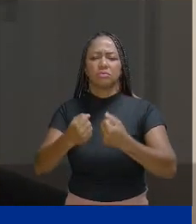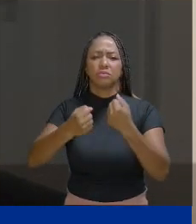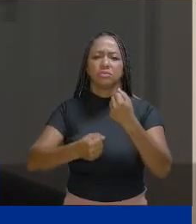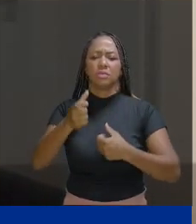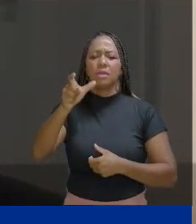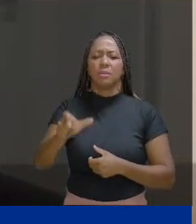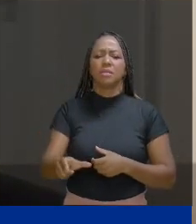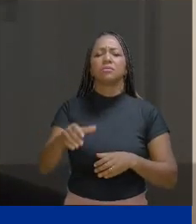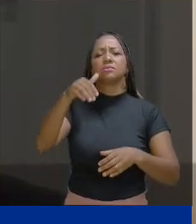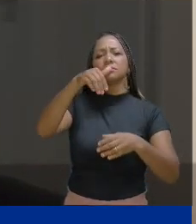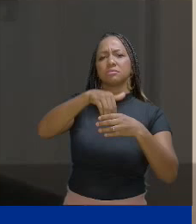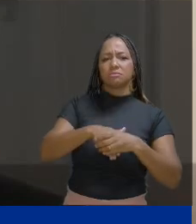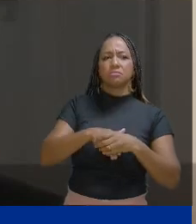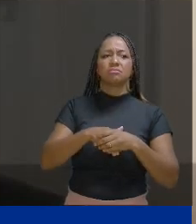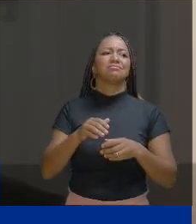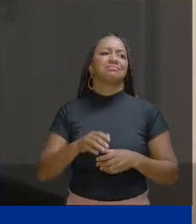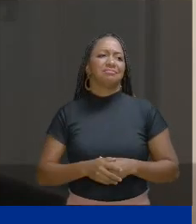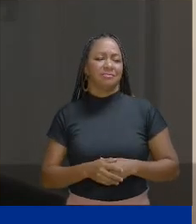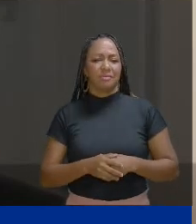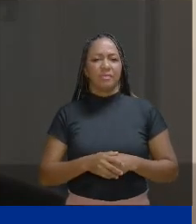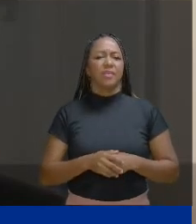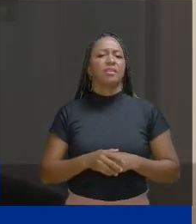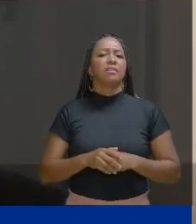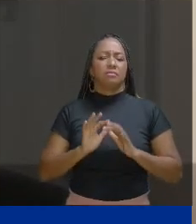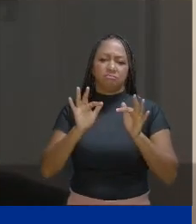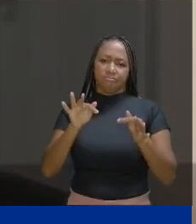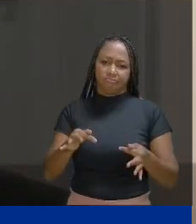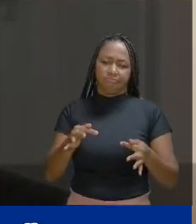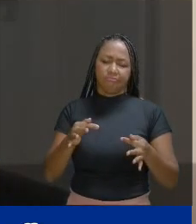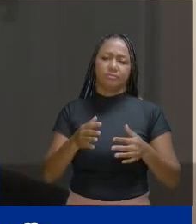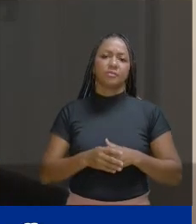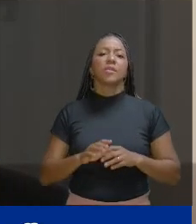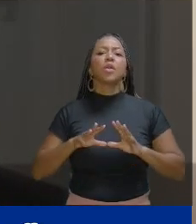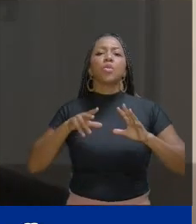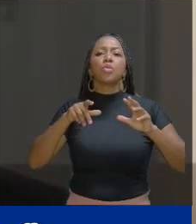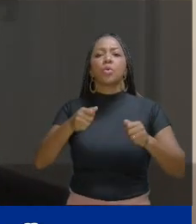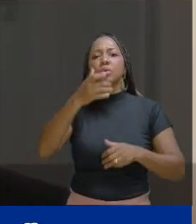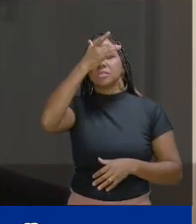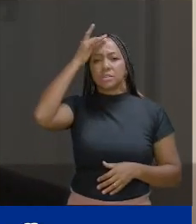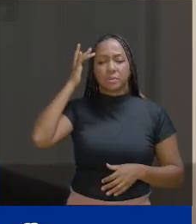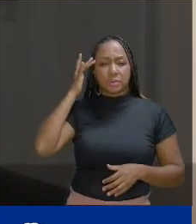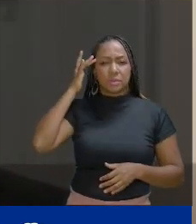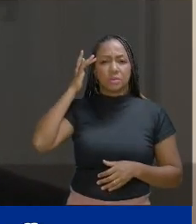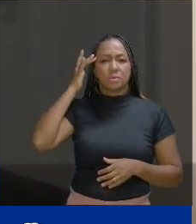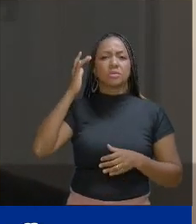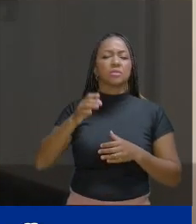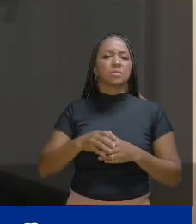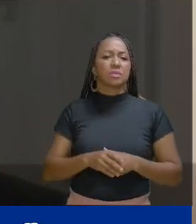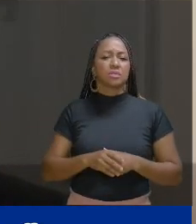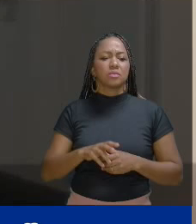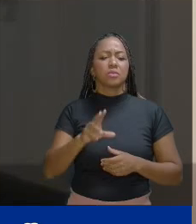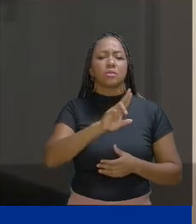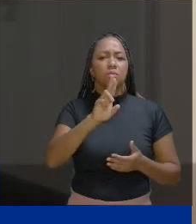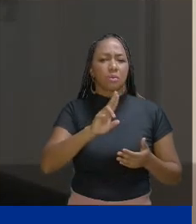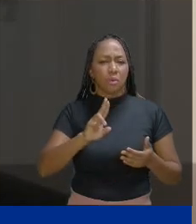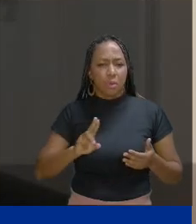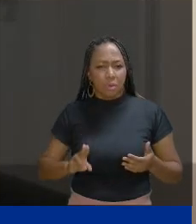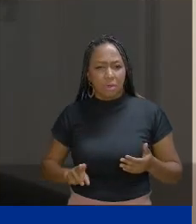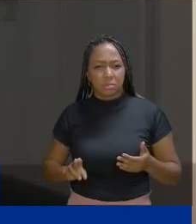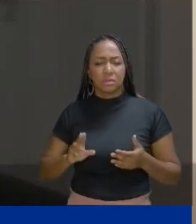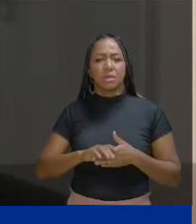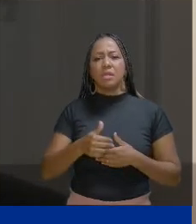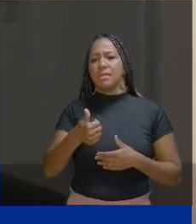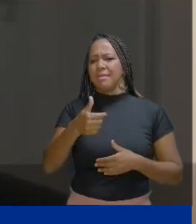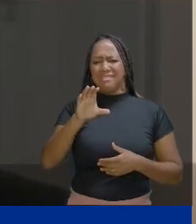condição de eleitores, ainda assim o fato não configura abuso. Todas as pessoas identificadas e não identificadas não